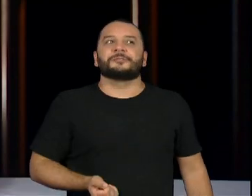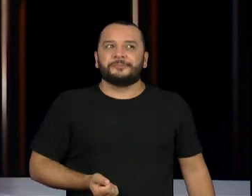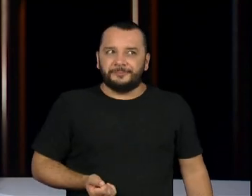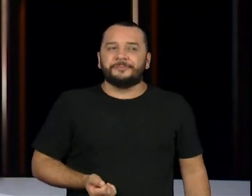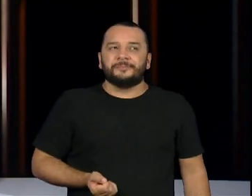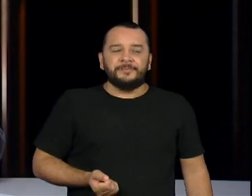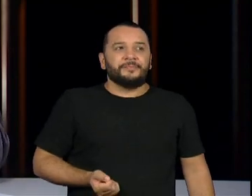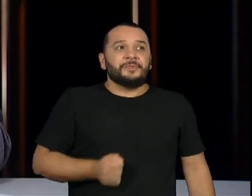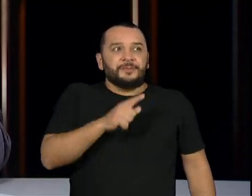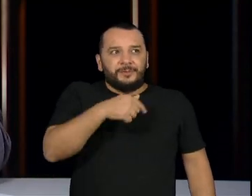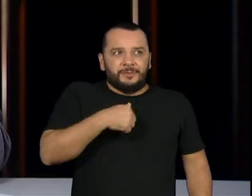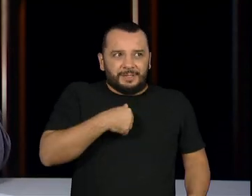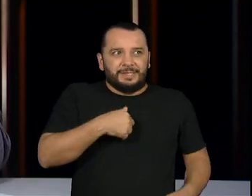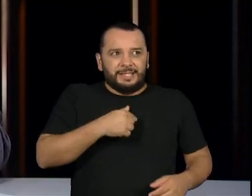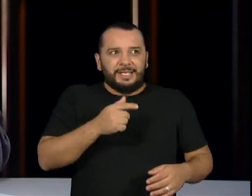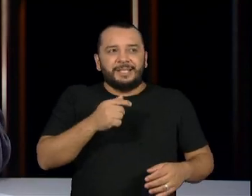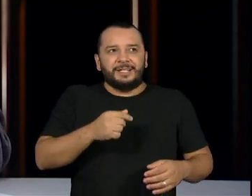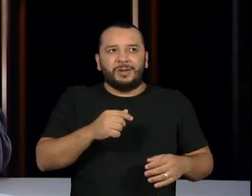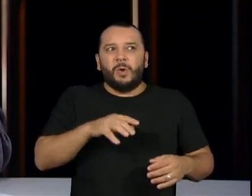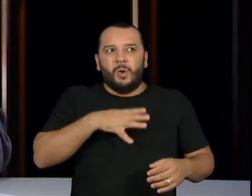os podres em cima da mesa.